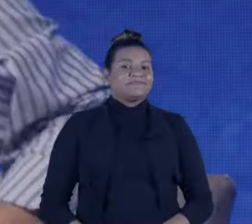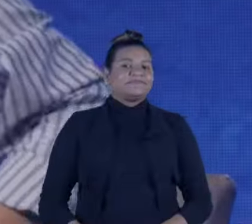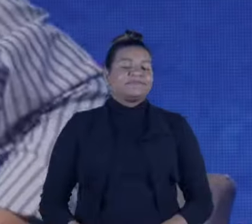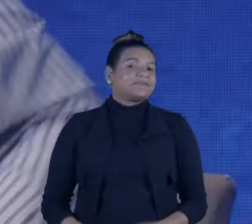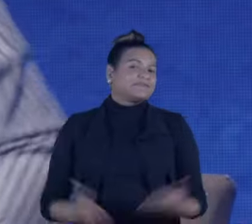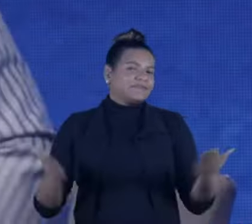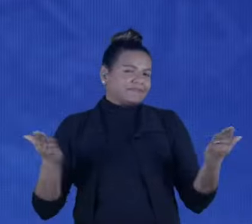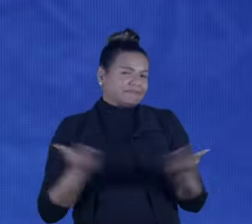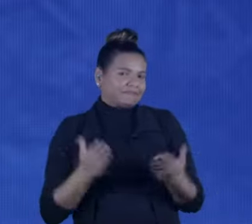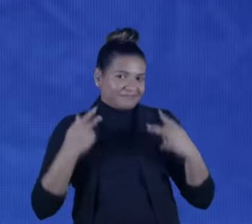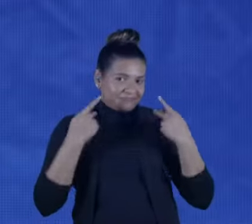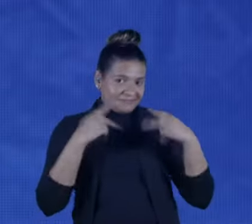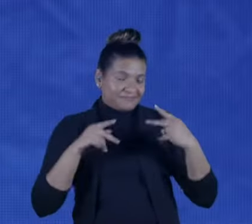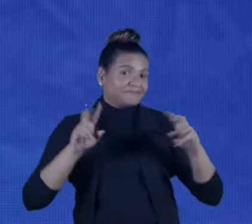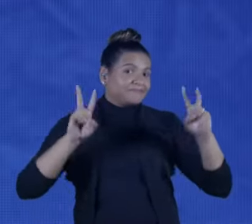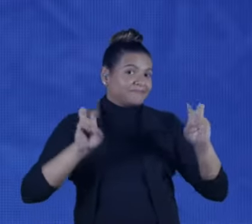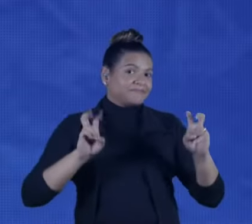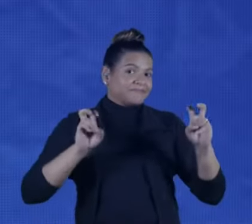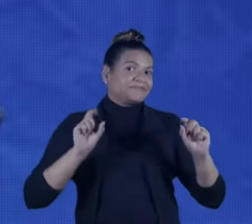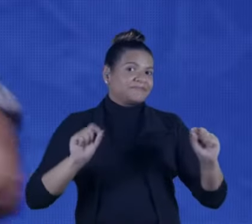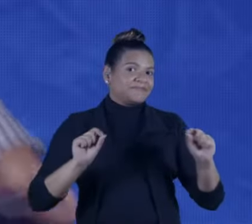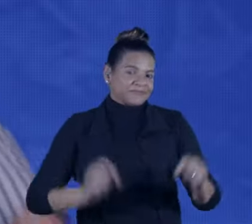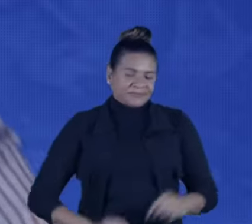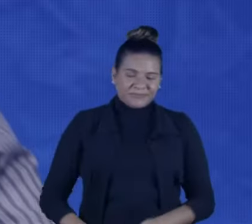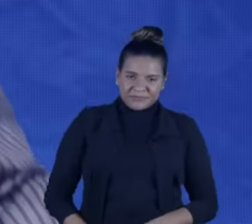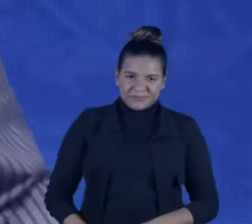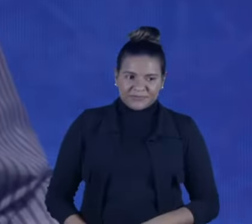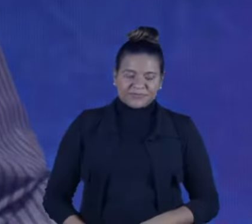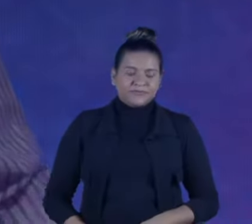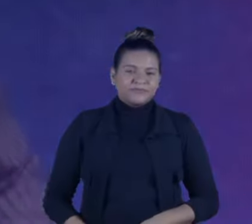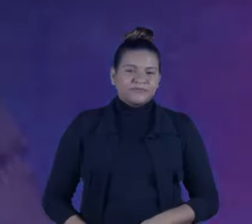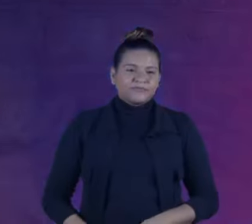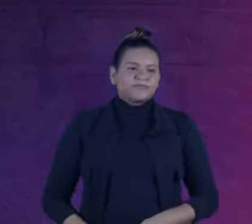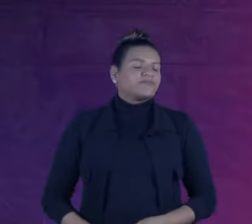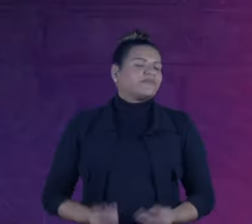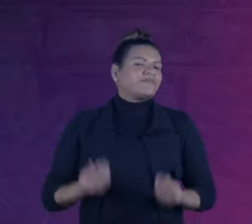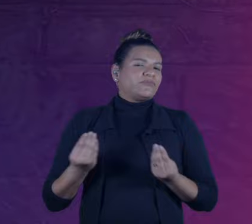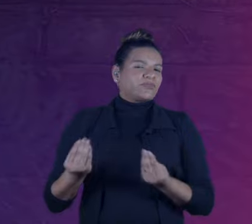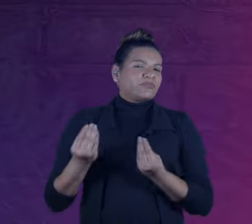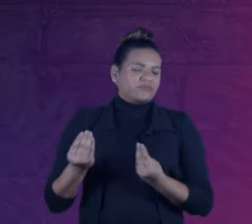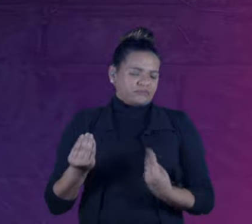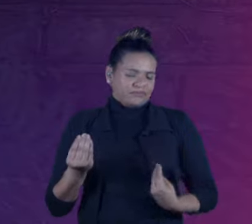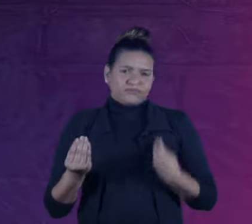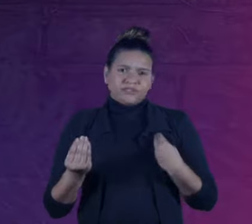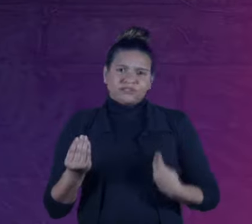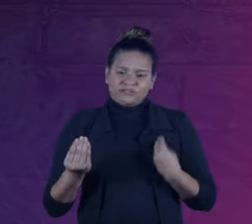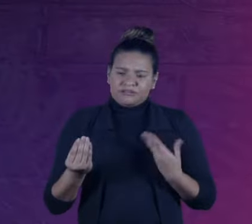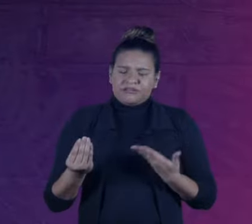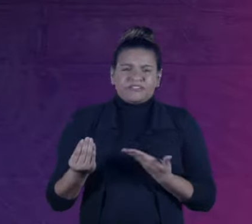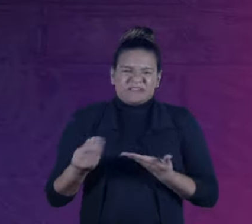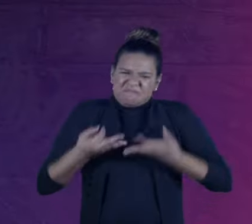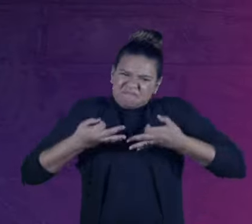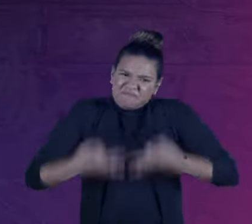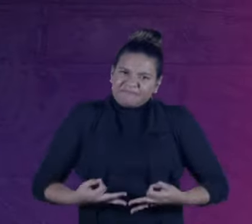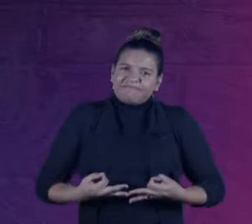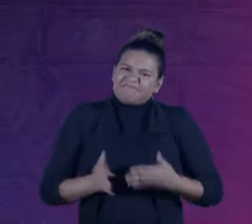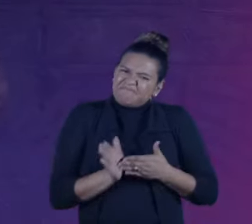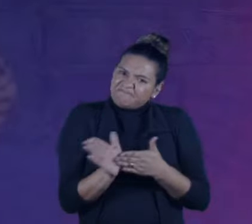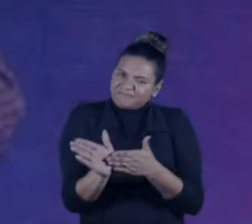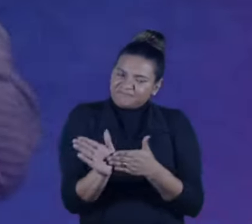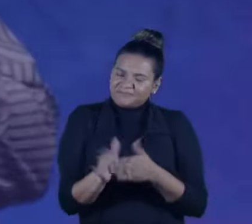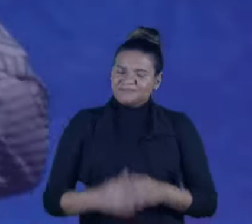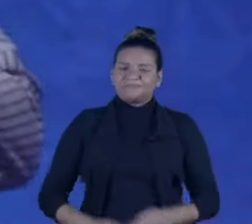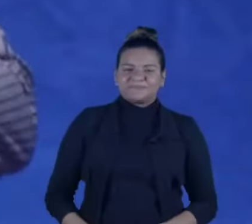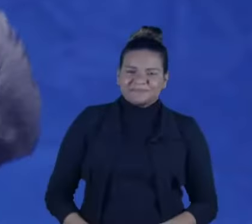Queridos, o tema da mensagem de hoje é como edificar uma vida sólida. E eu quero começar